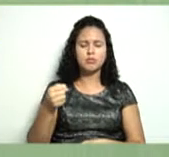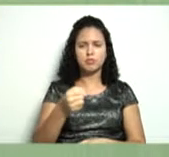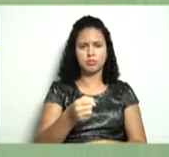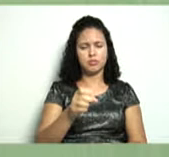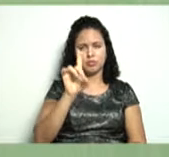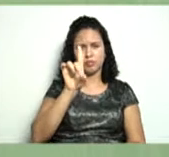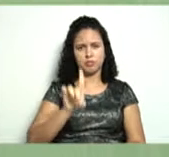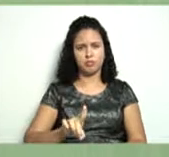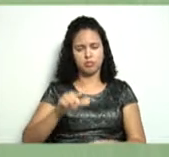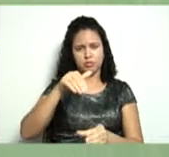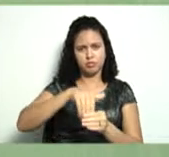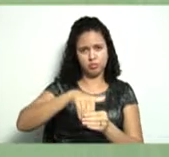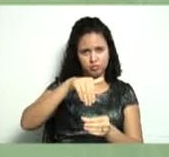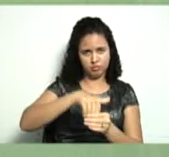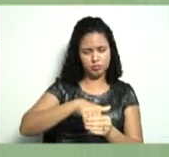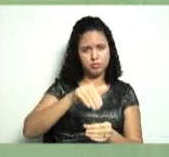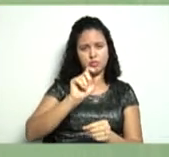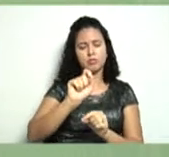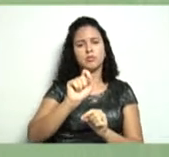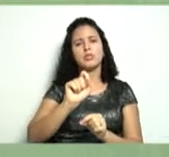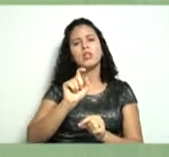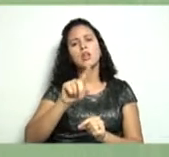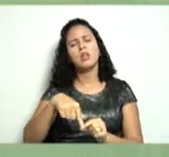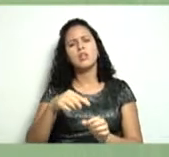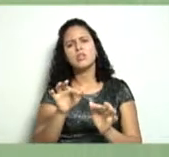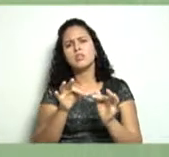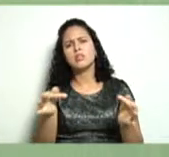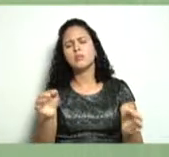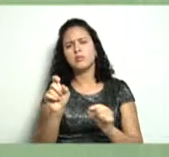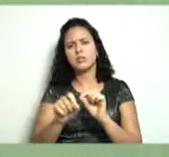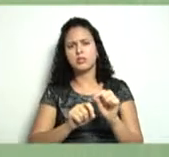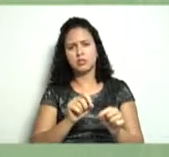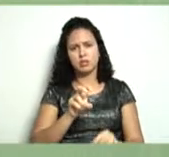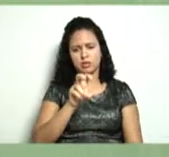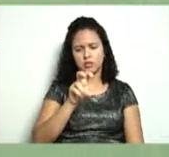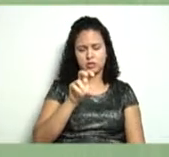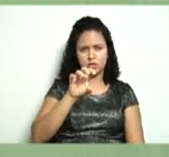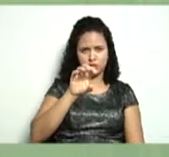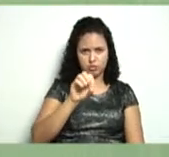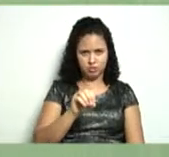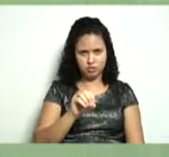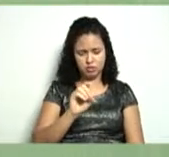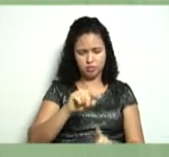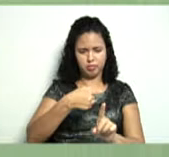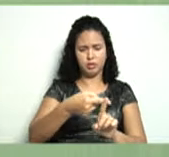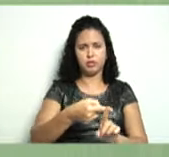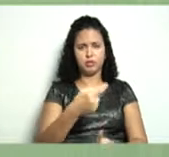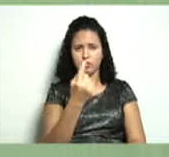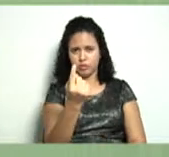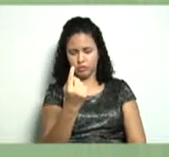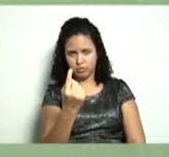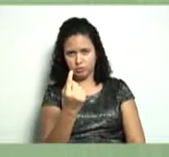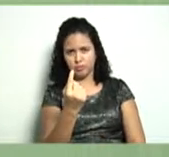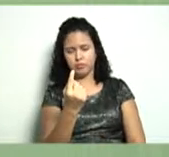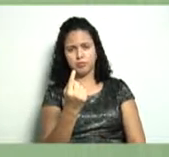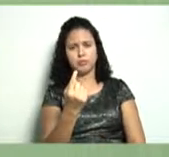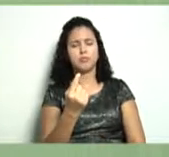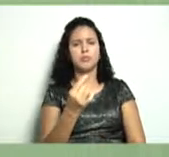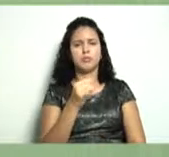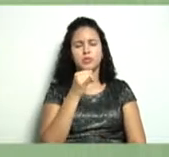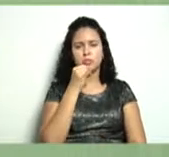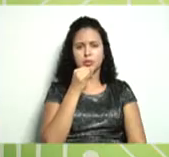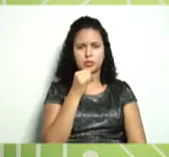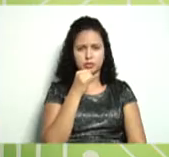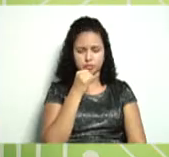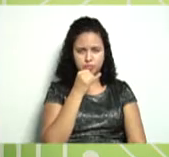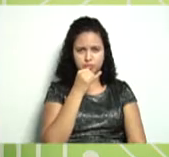de votar. Maioria simples quer dizer 50 mais 1 daqueles que estão presentes. Se aqui estivesse dizendo